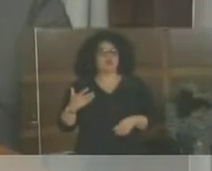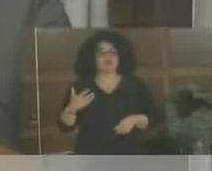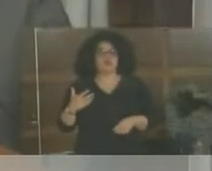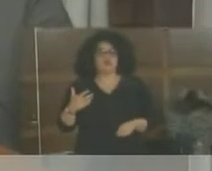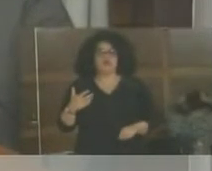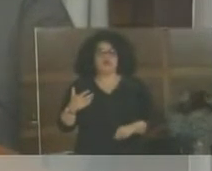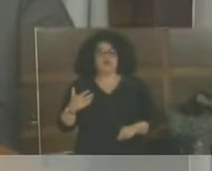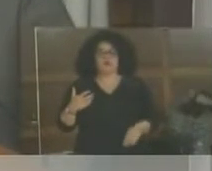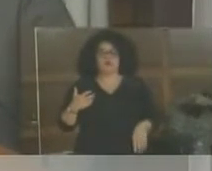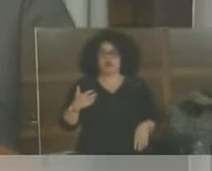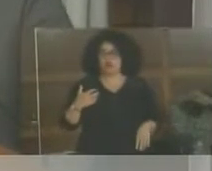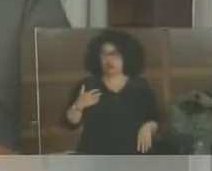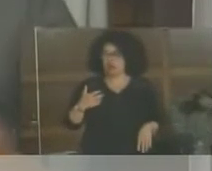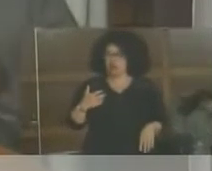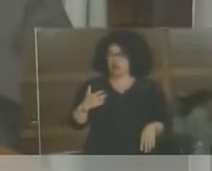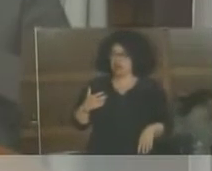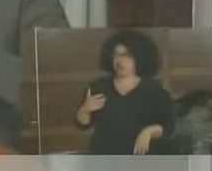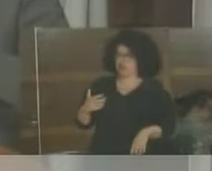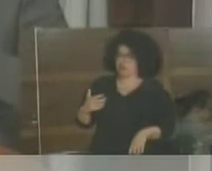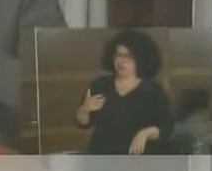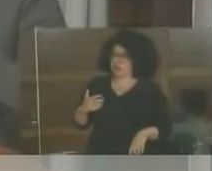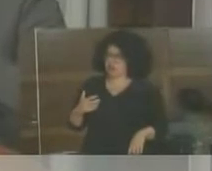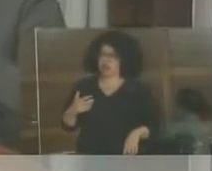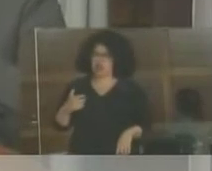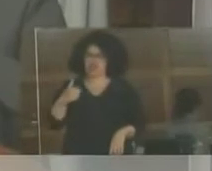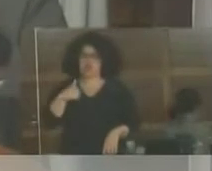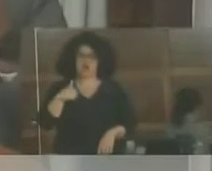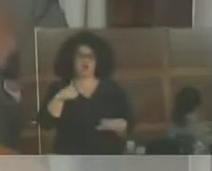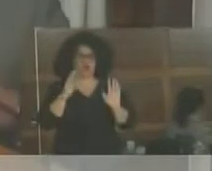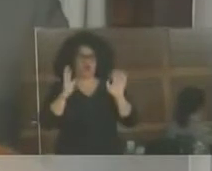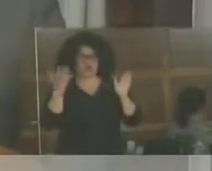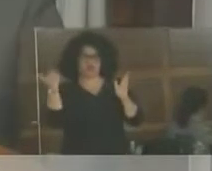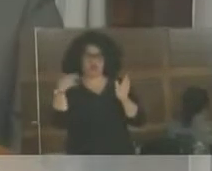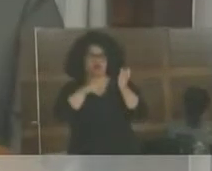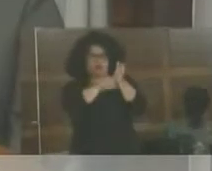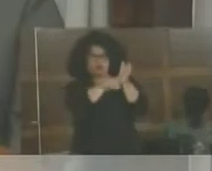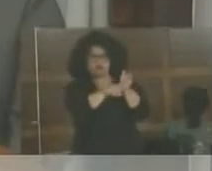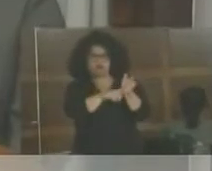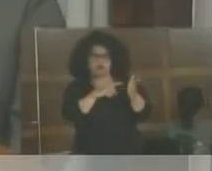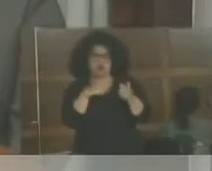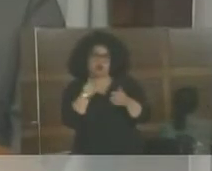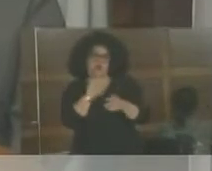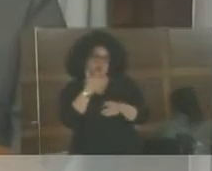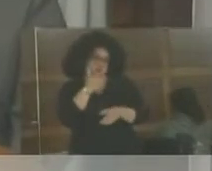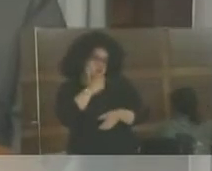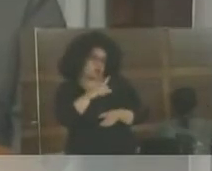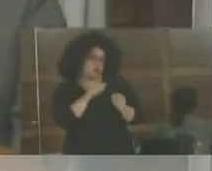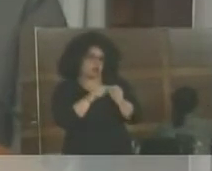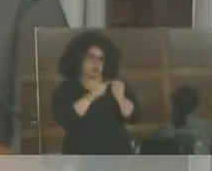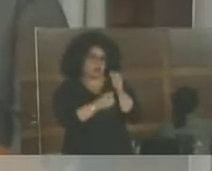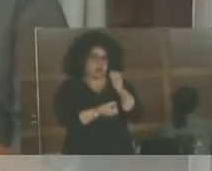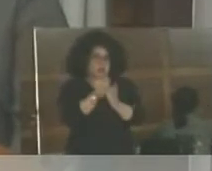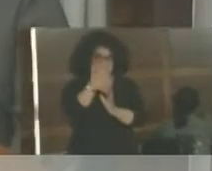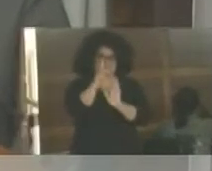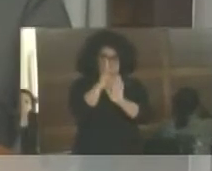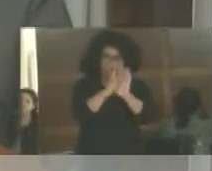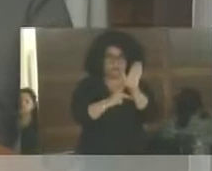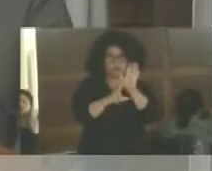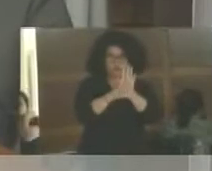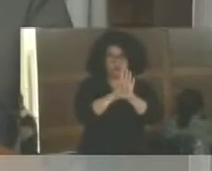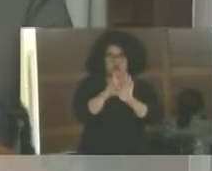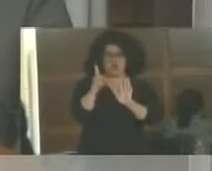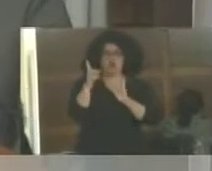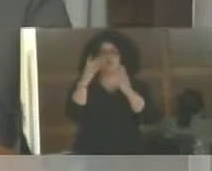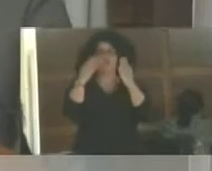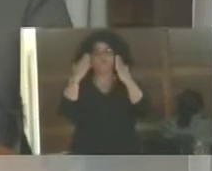tipo de resultado. Edwin Schneidman, eu até fiz uma pesquisa para a gente poder fazer esse projeto de lei, o famoso